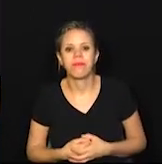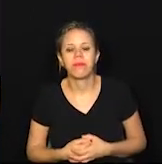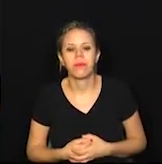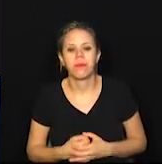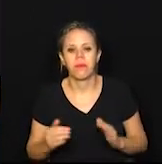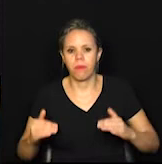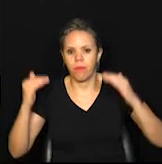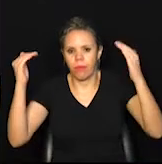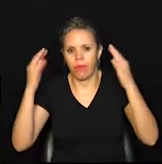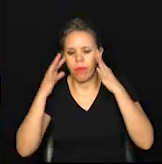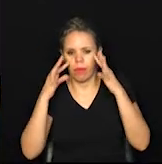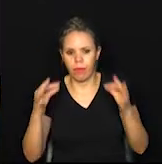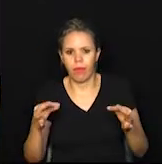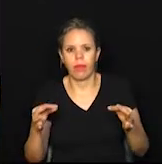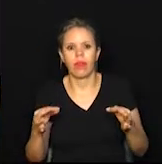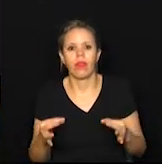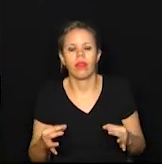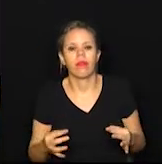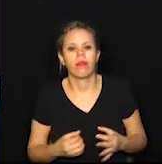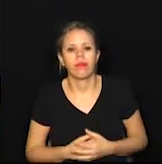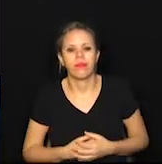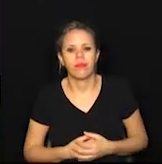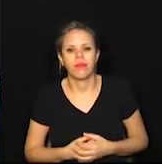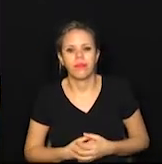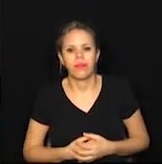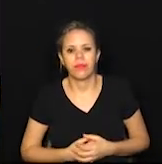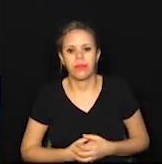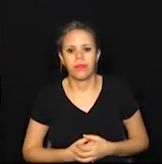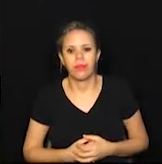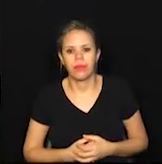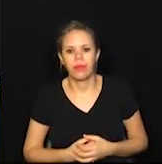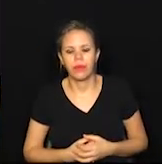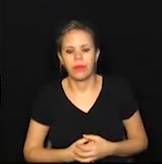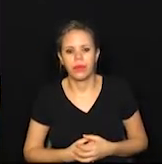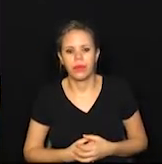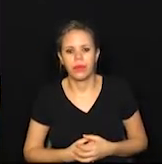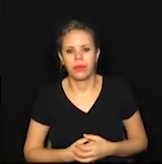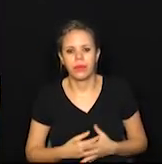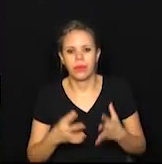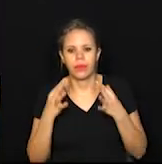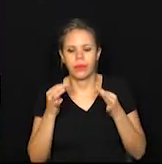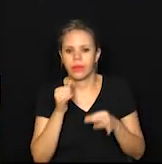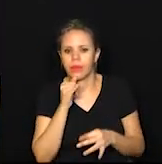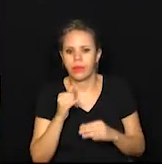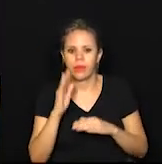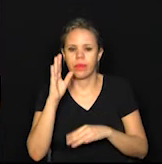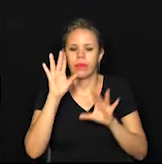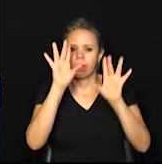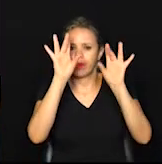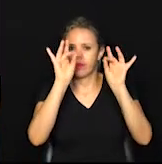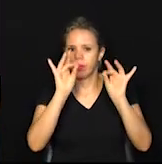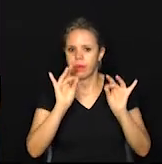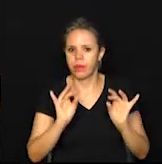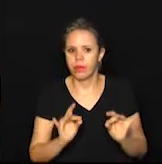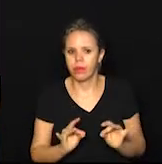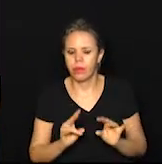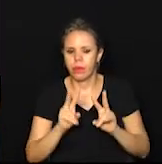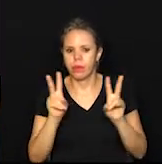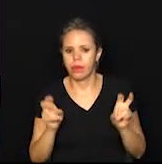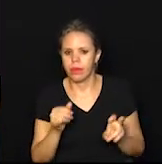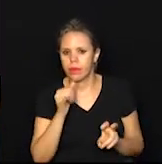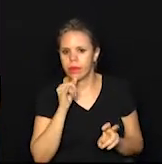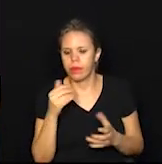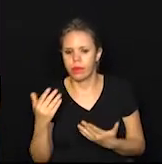maior atenção, tem vamos dizer assim, uma atenção um pouco mais detalhada